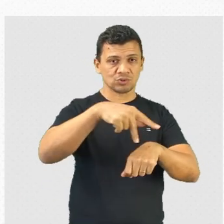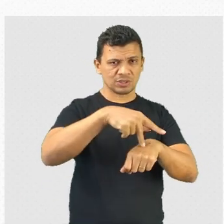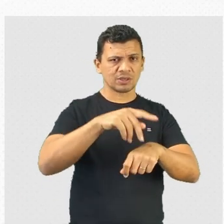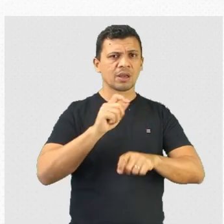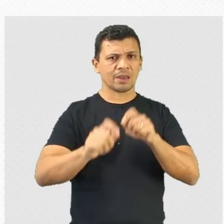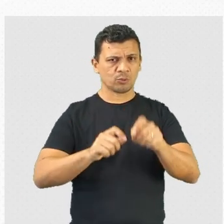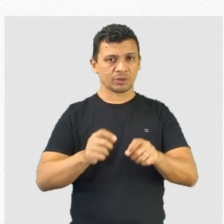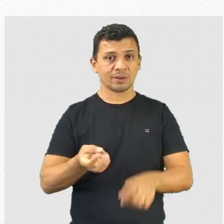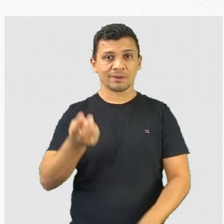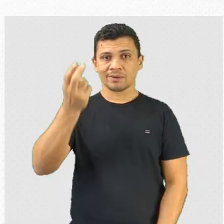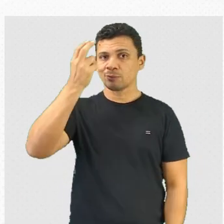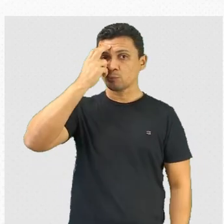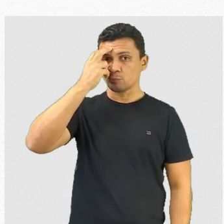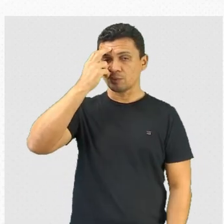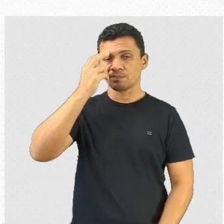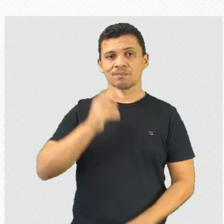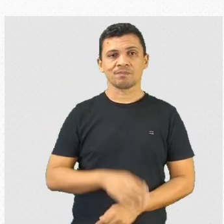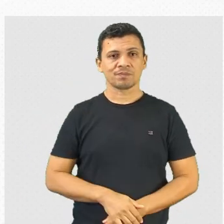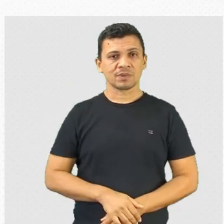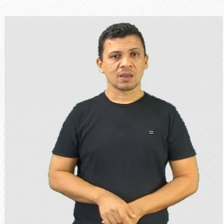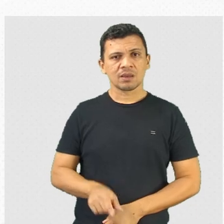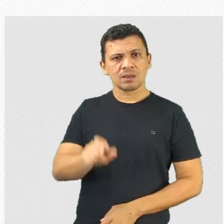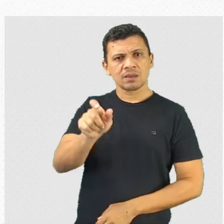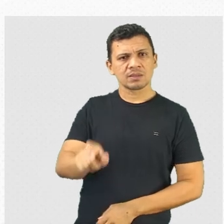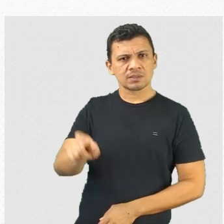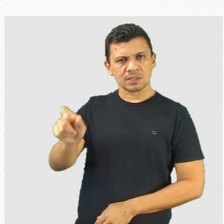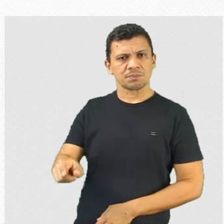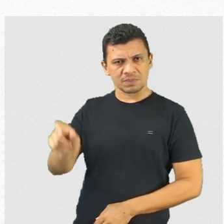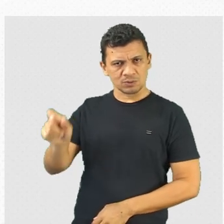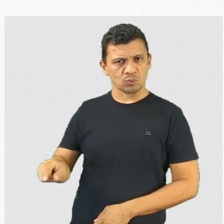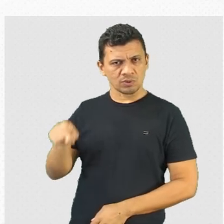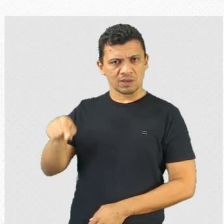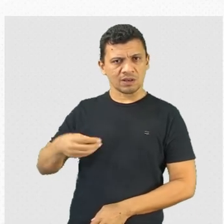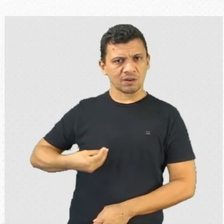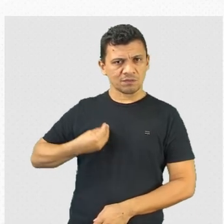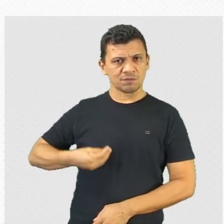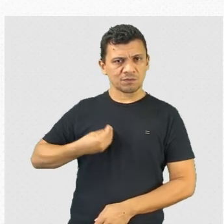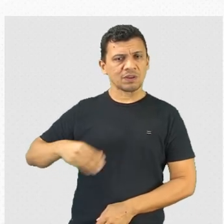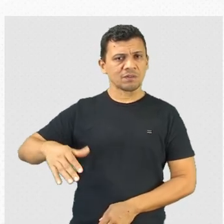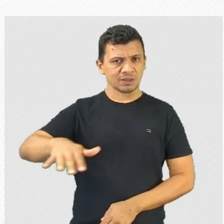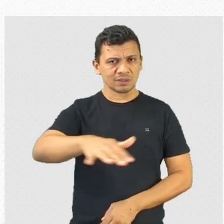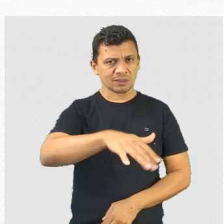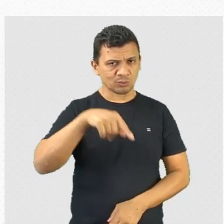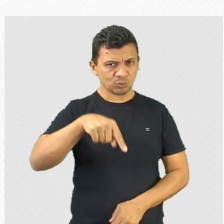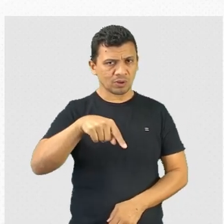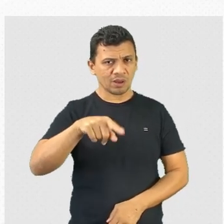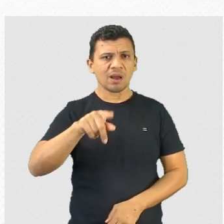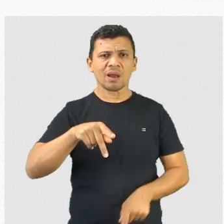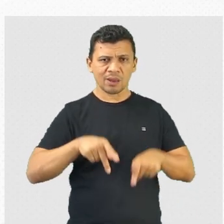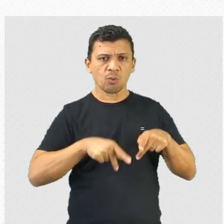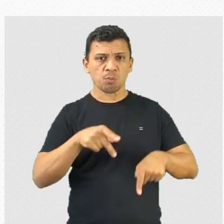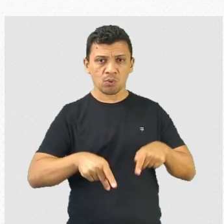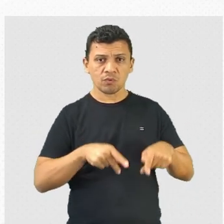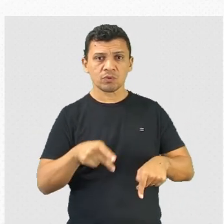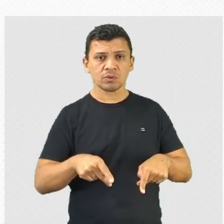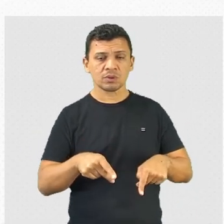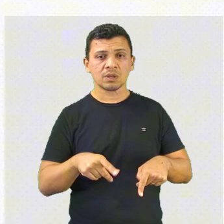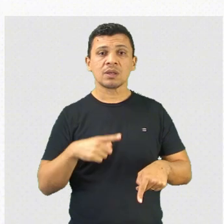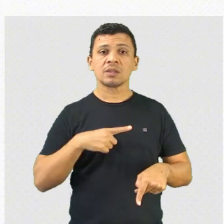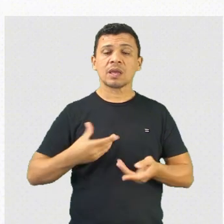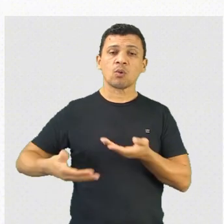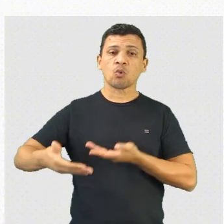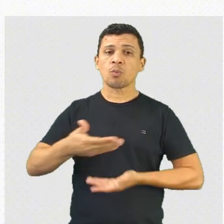a cultura. Será que aquelas pessoas que ocupam aquele espaço territorial, eles são povo? Porque se for povo, eles